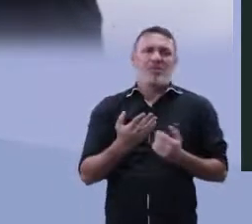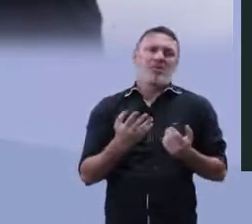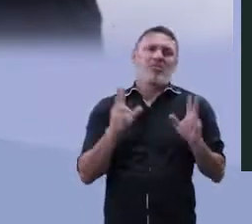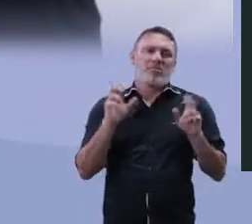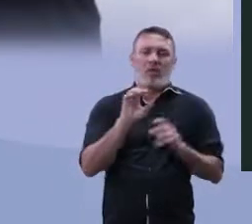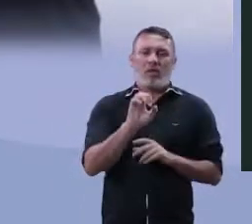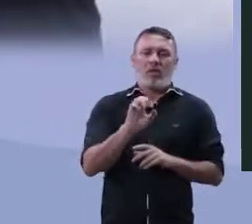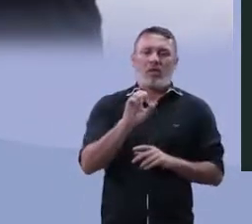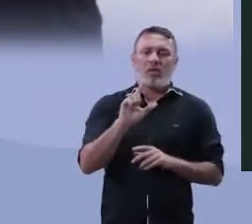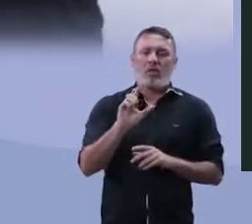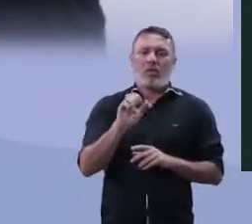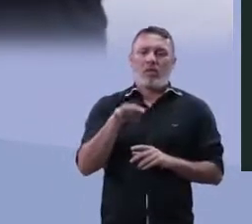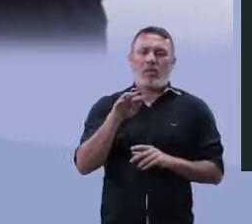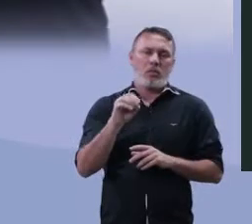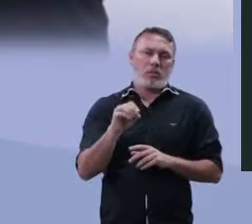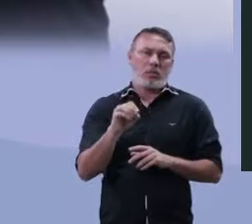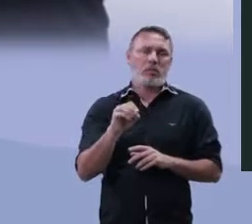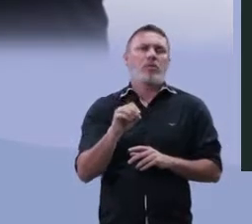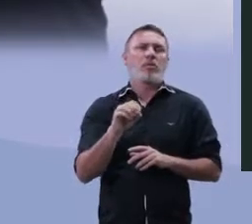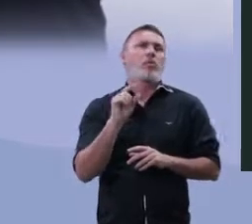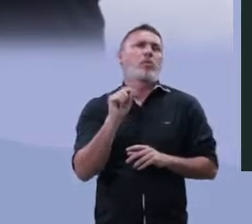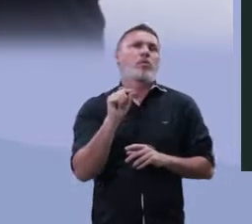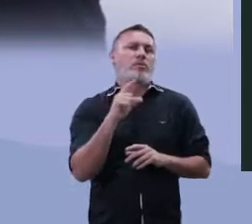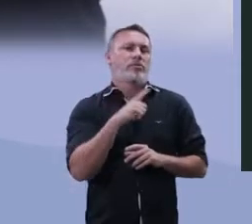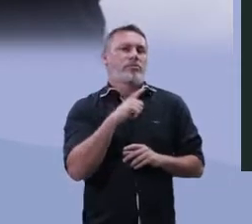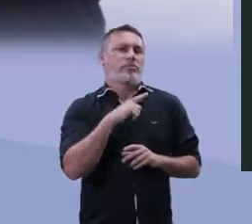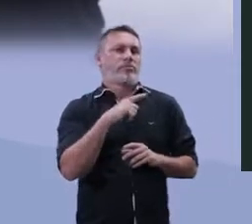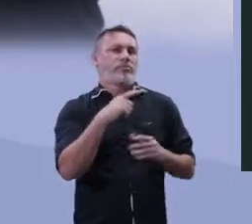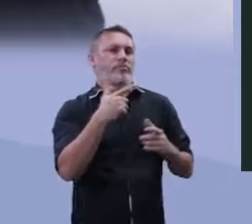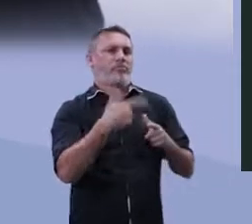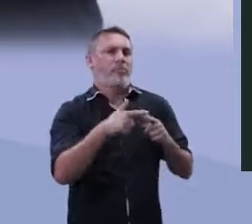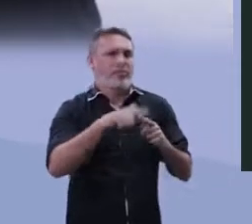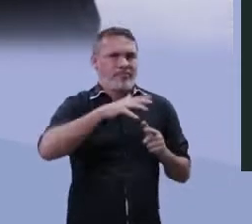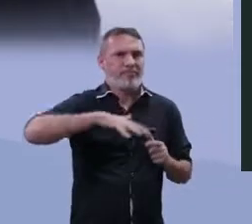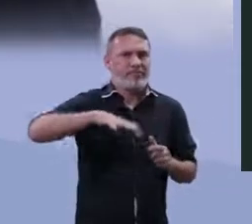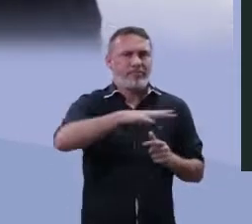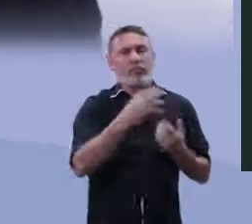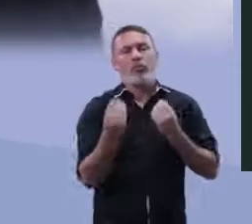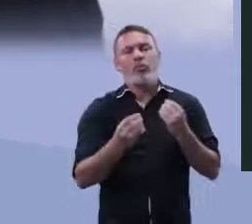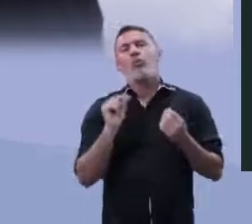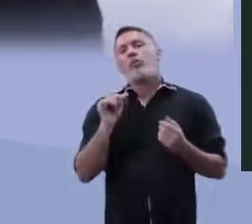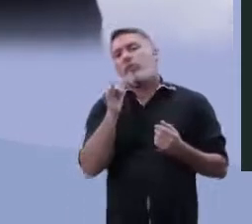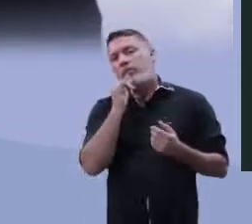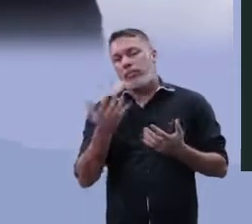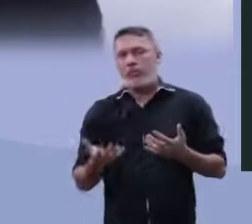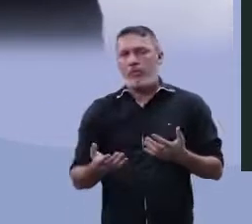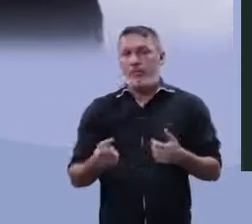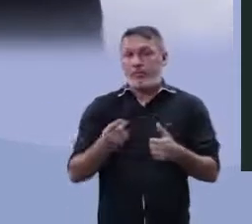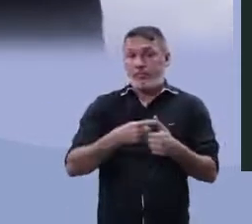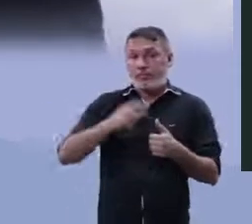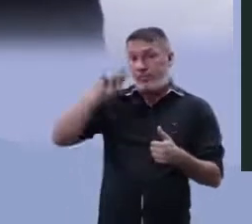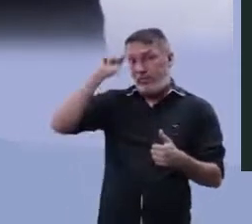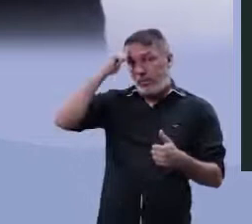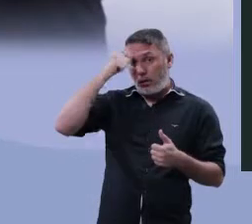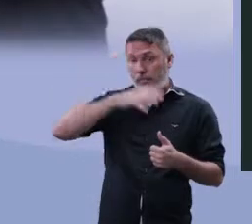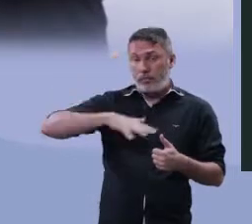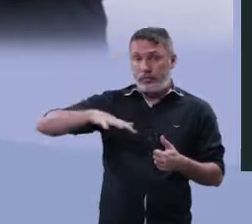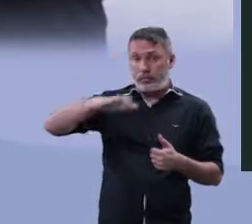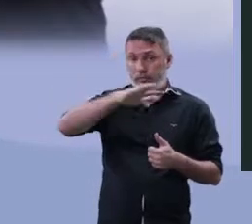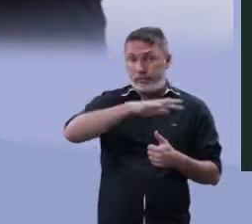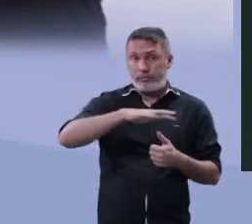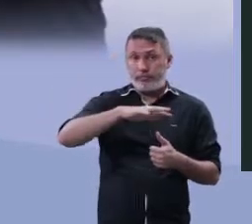elementos nacionais em questão e que apresentam, né, emergem como problema nessa realidade, são